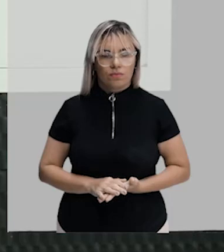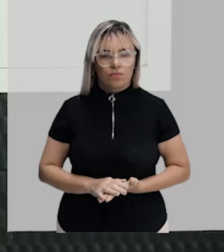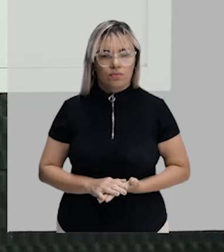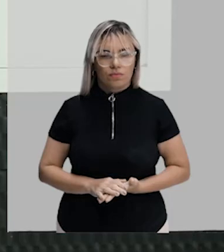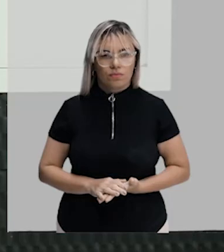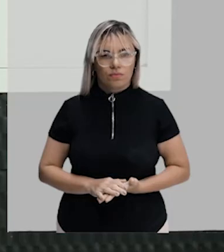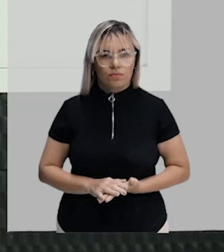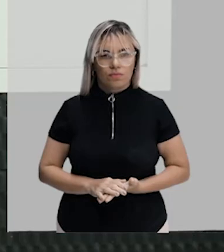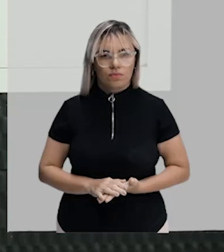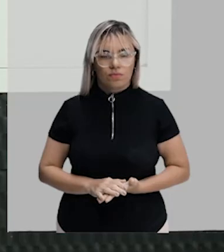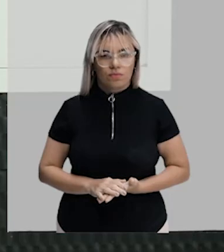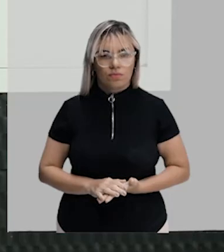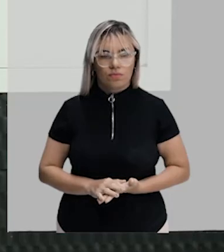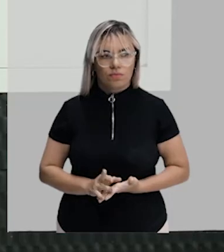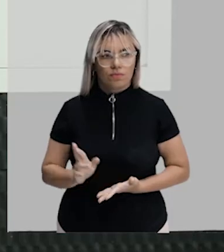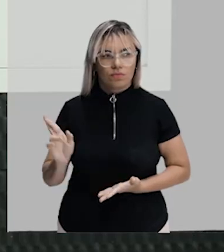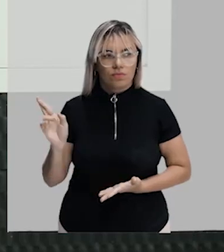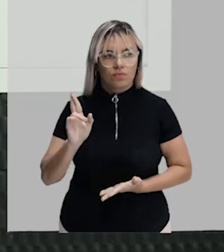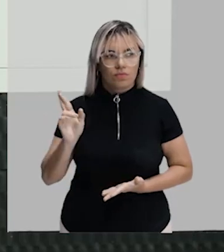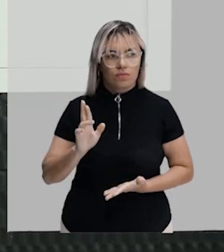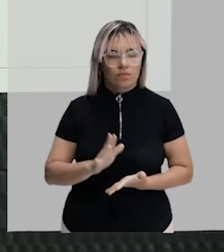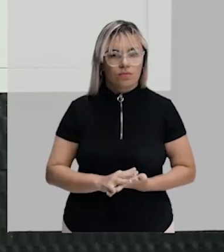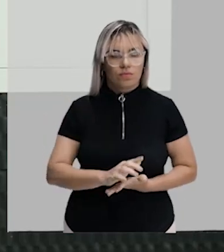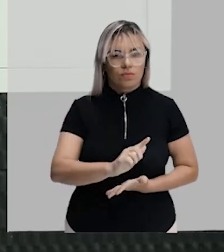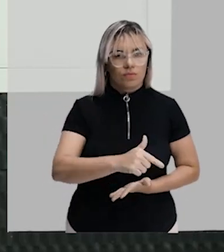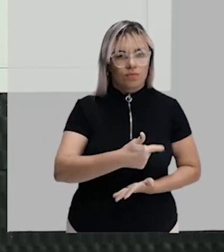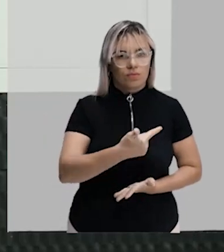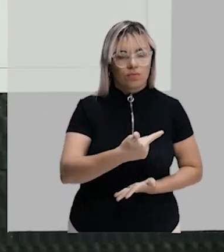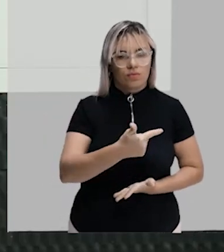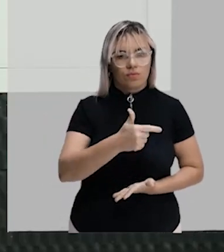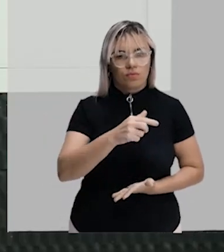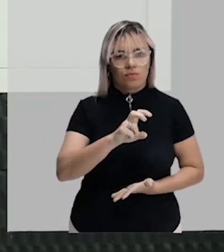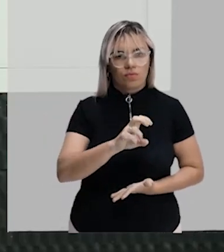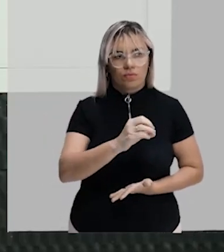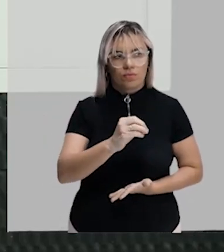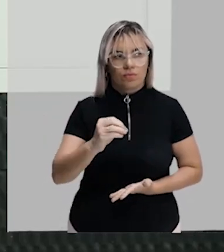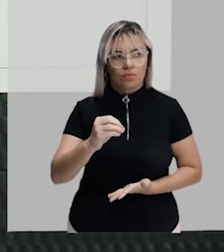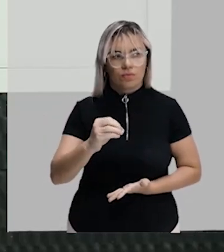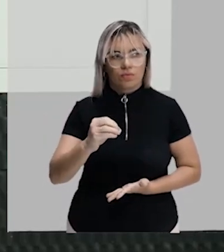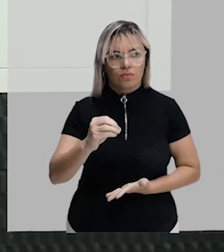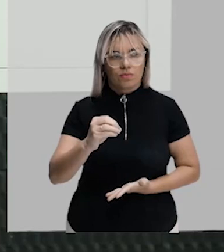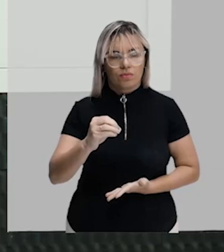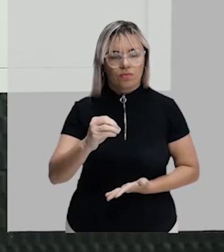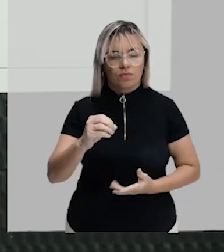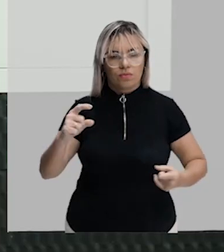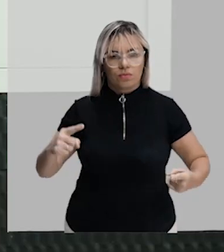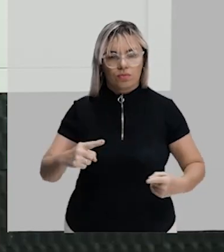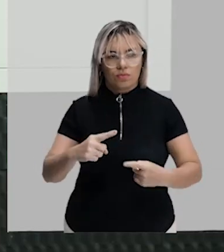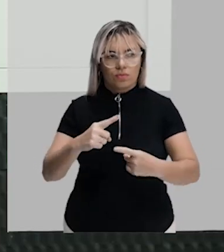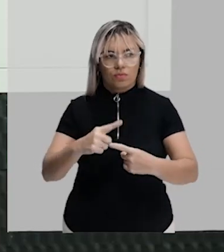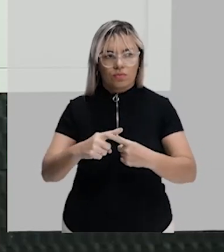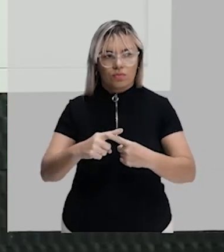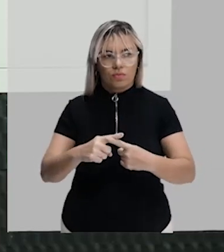2.500, o fator de atualização é 0,77, ó.